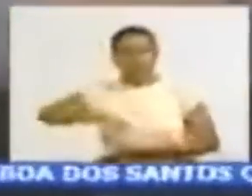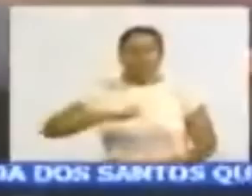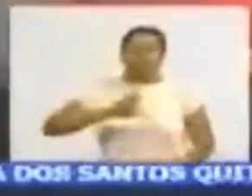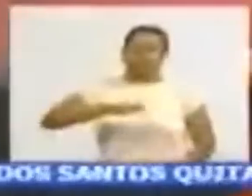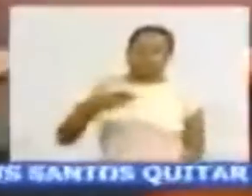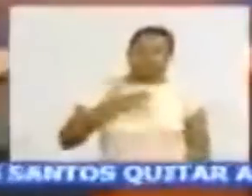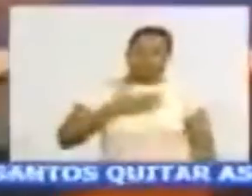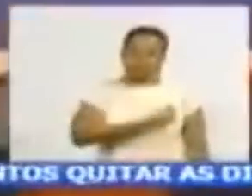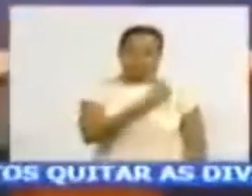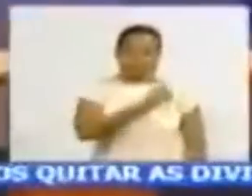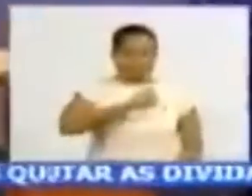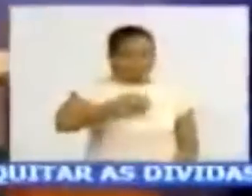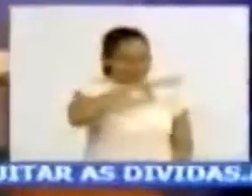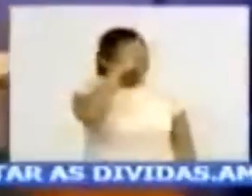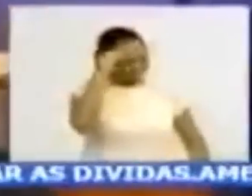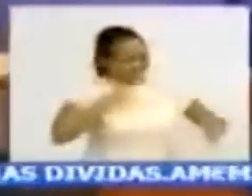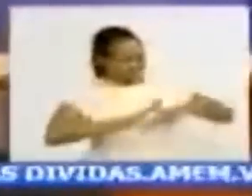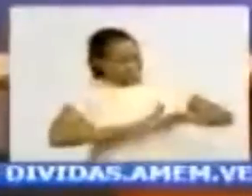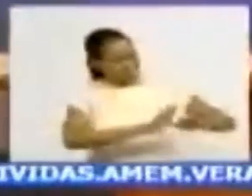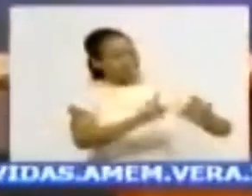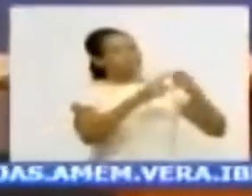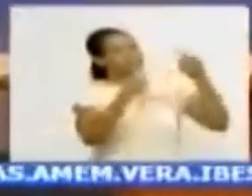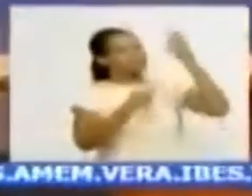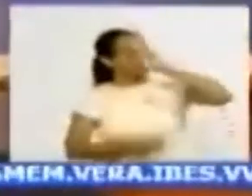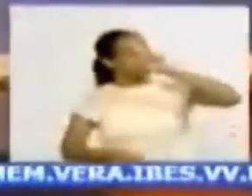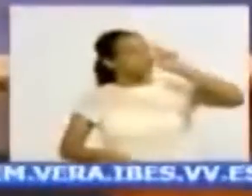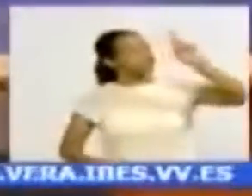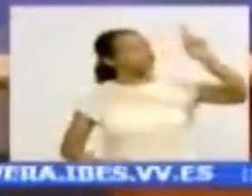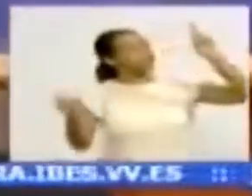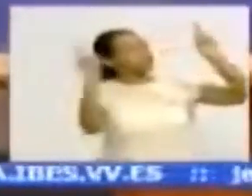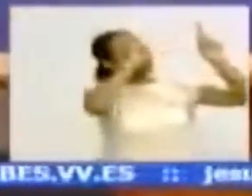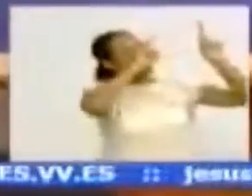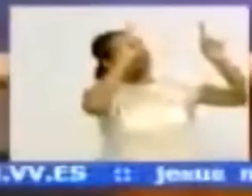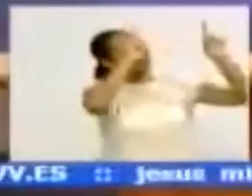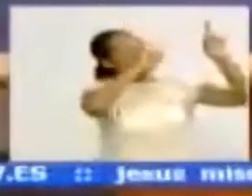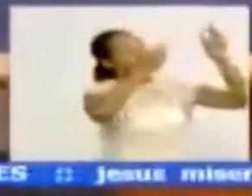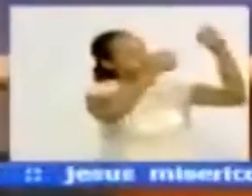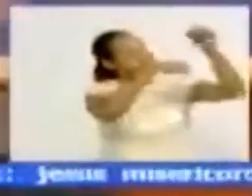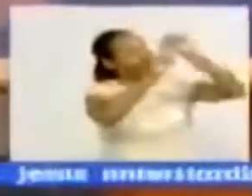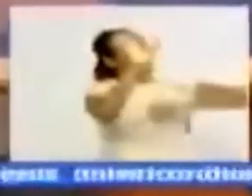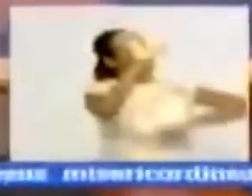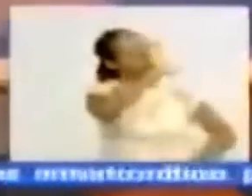era alguém na vida, teu amor veio me relembrar.